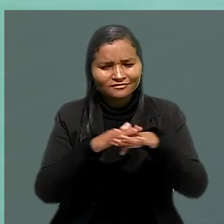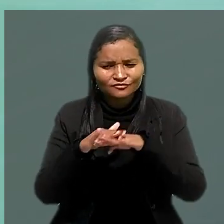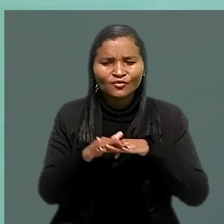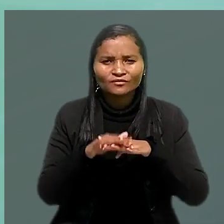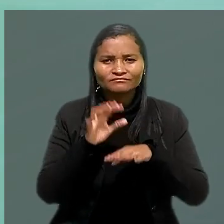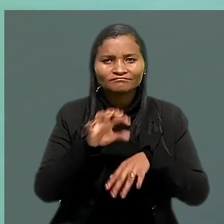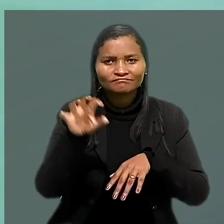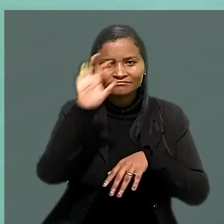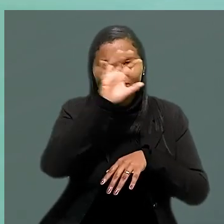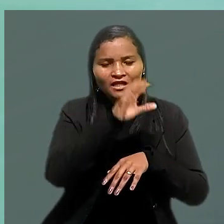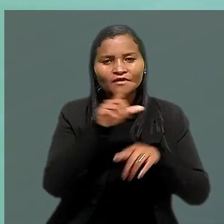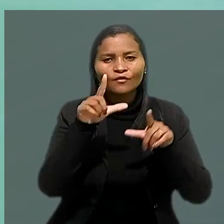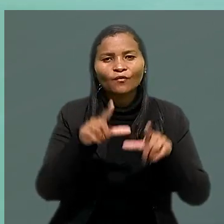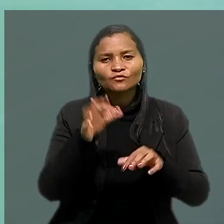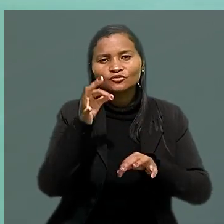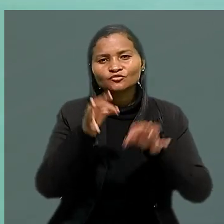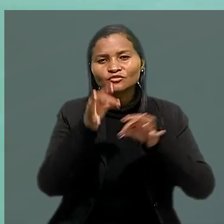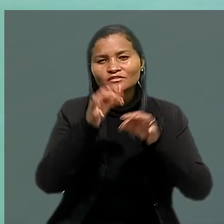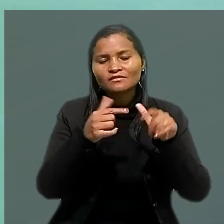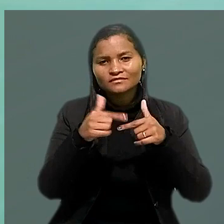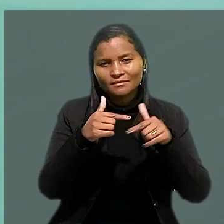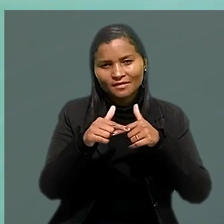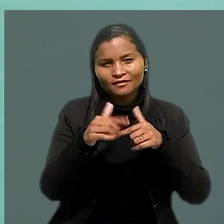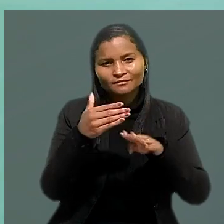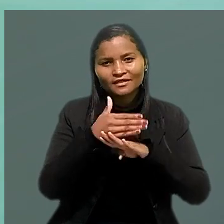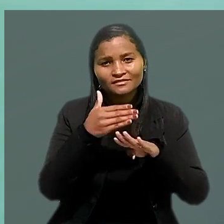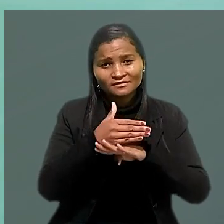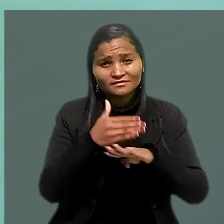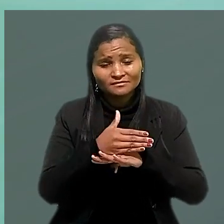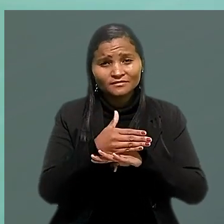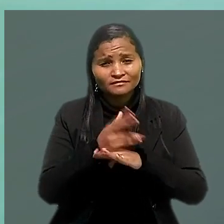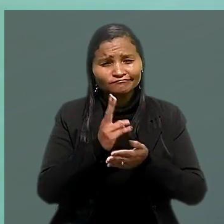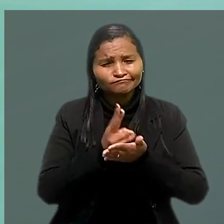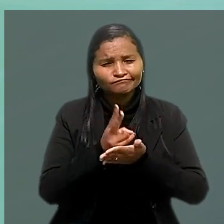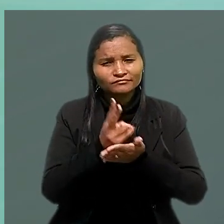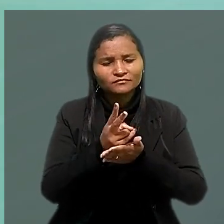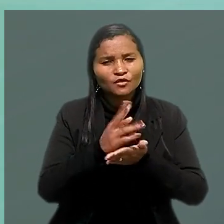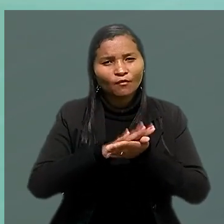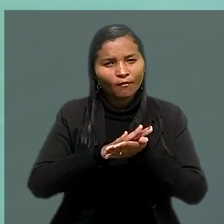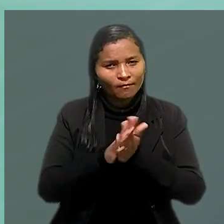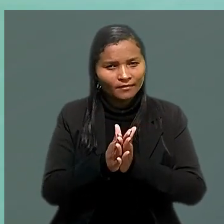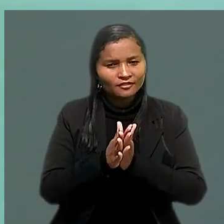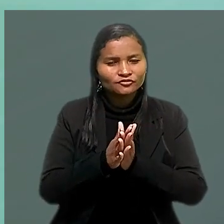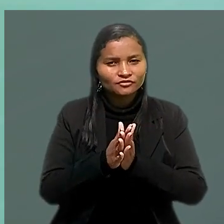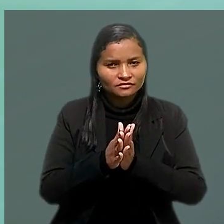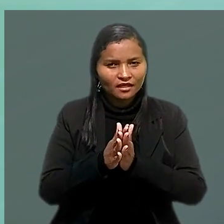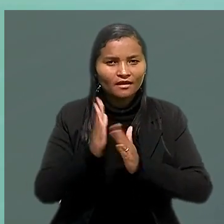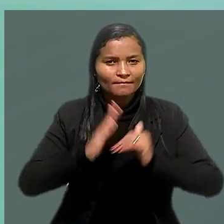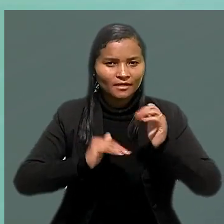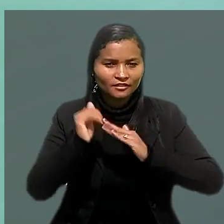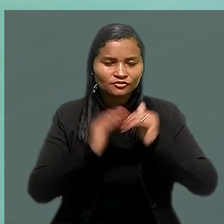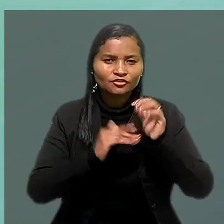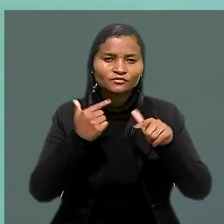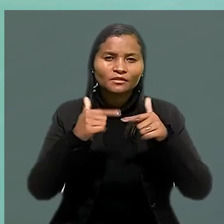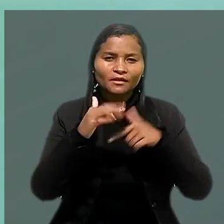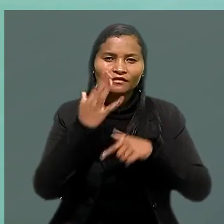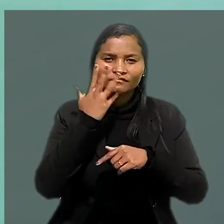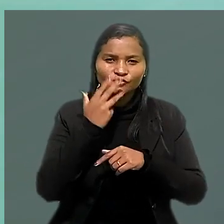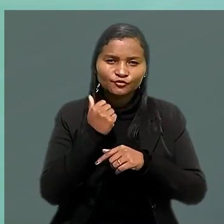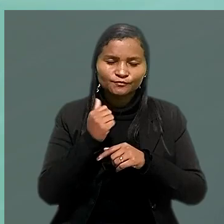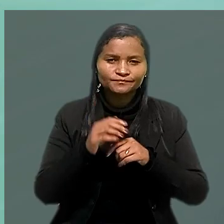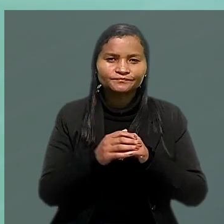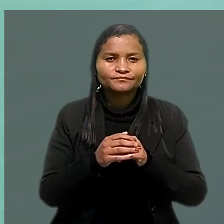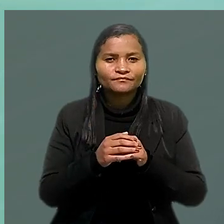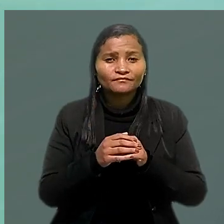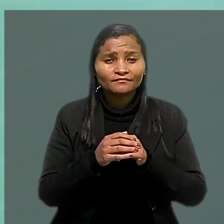em vários estados onde a Justiça do Trabalho está presente de efetivo combate à prática do